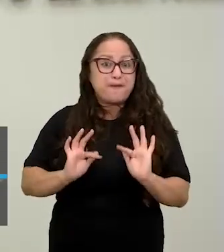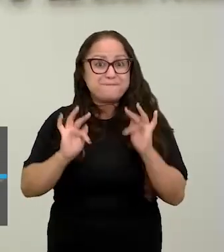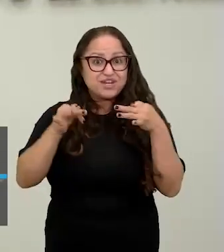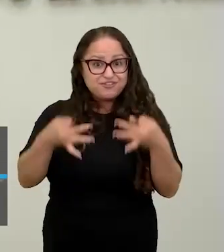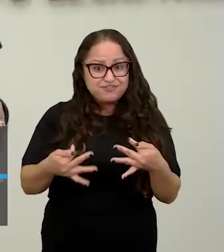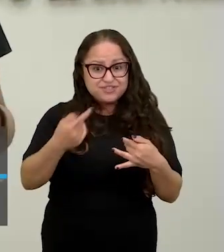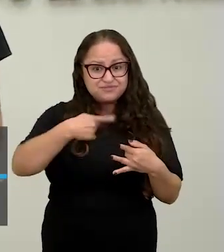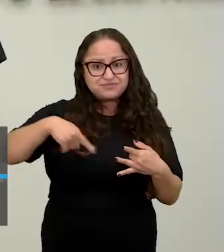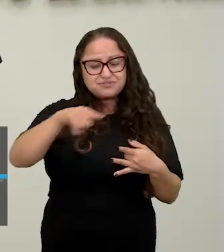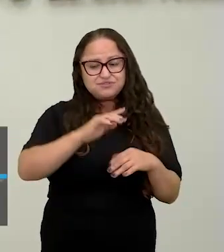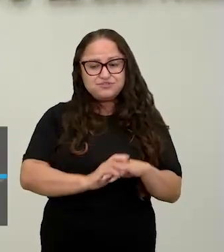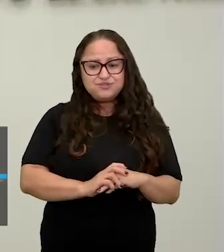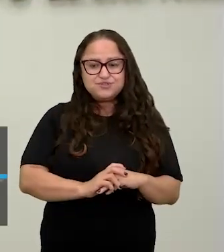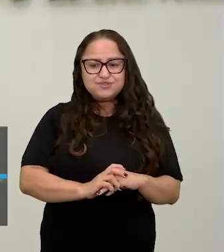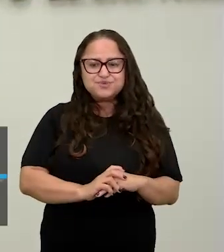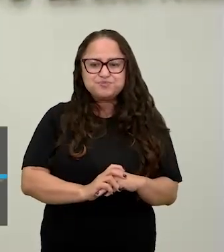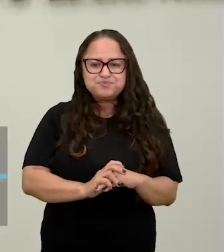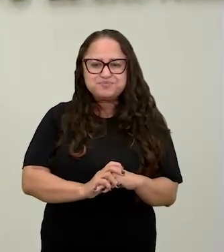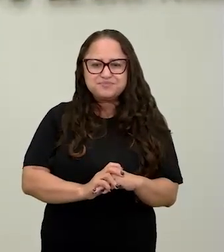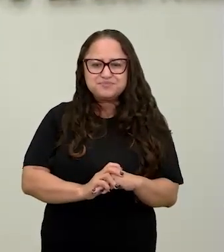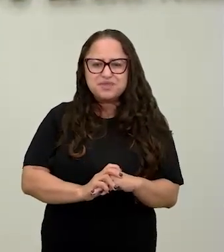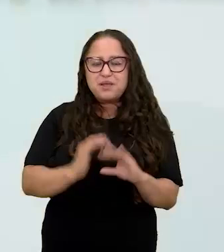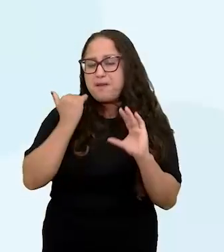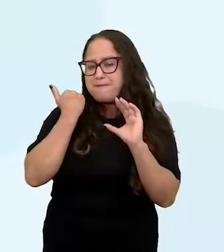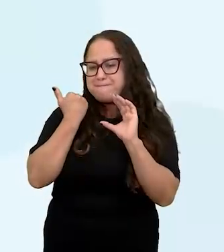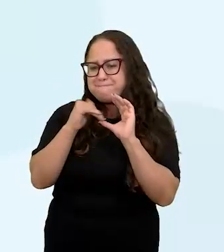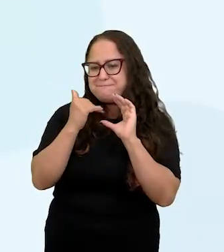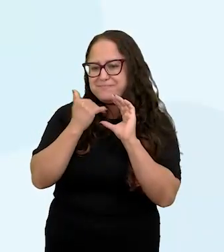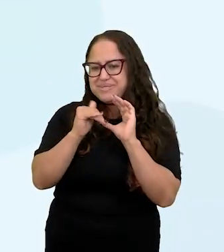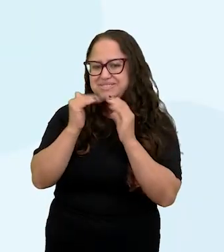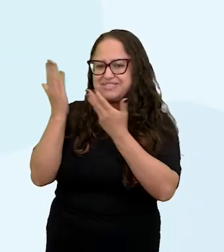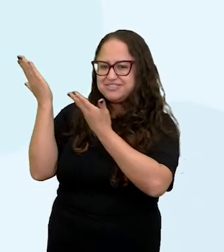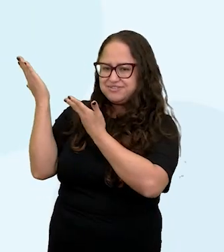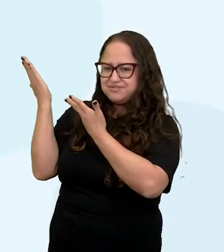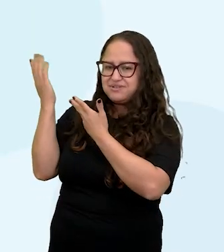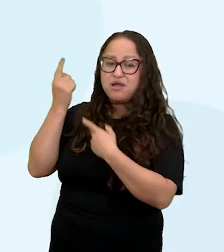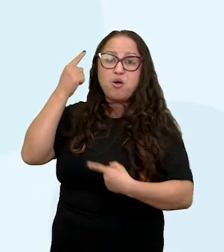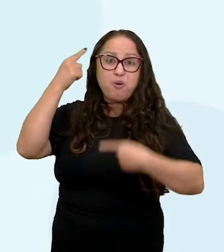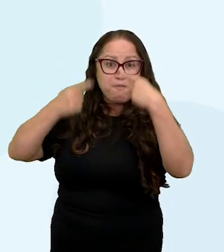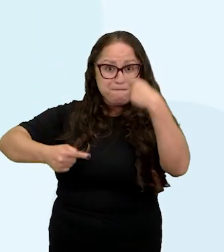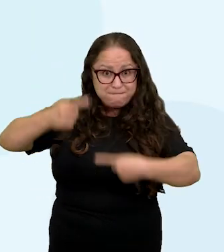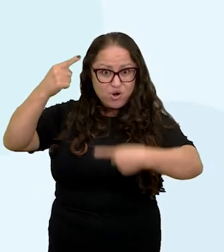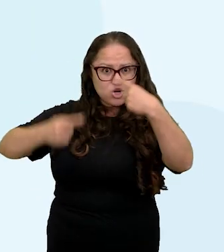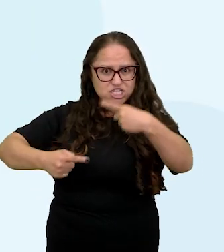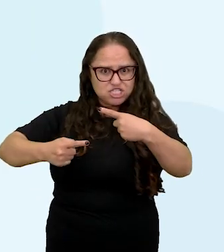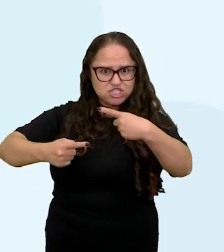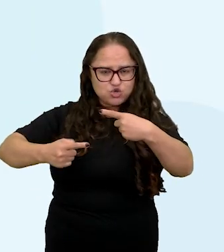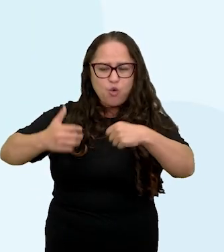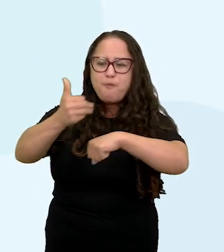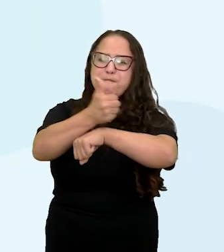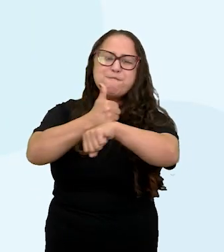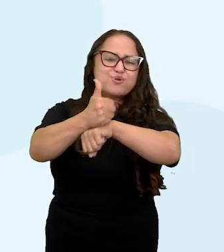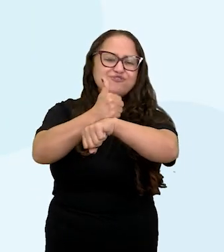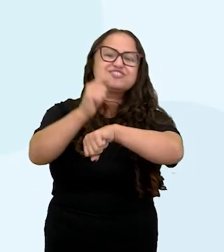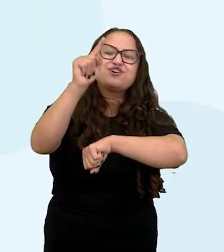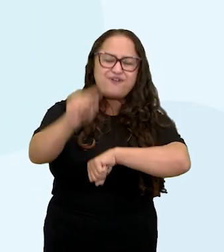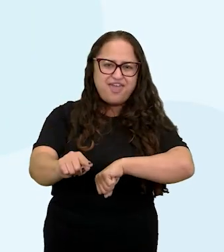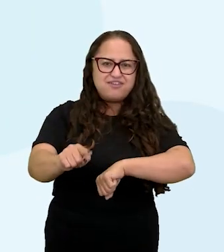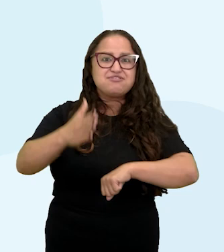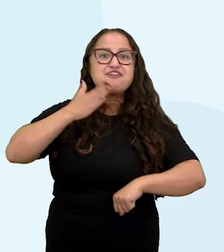nos segundos finais, eu quero só deixar essa mensagem, tá? Que político é uma profissão. Eu